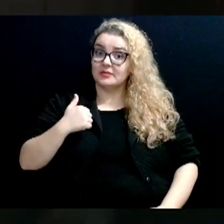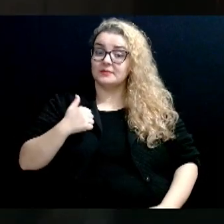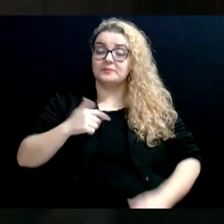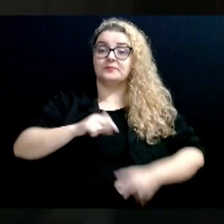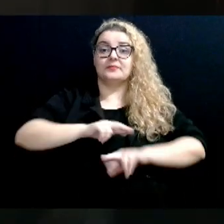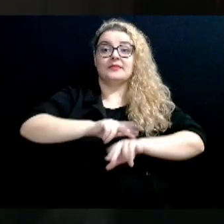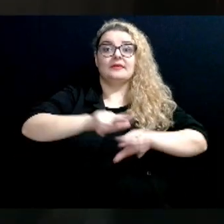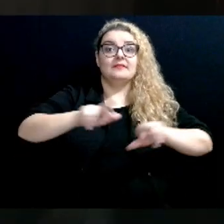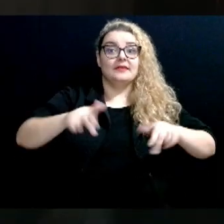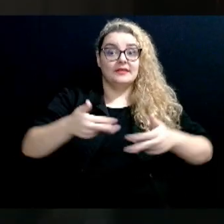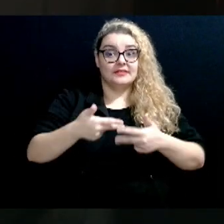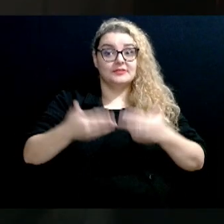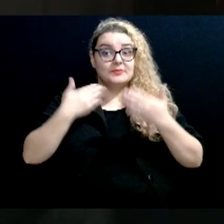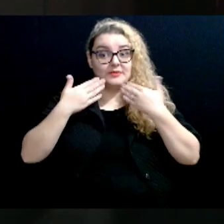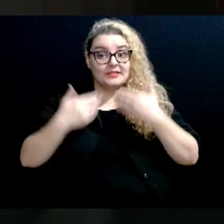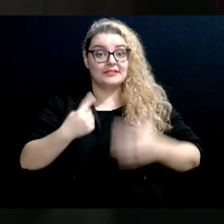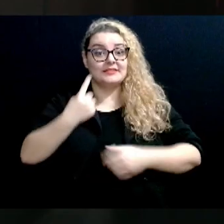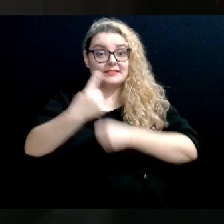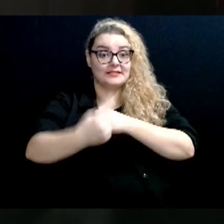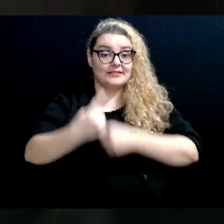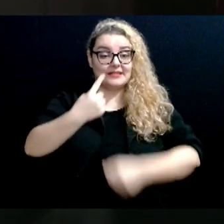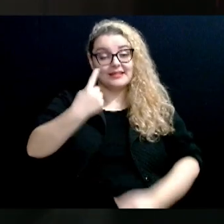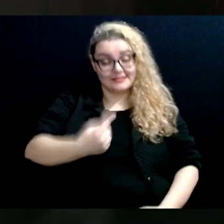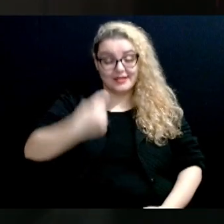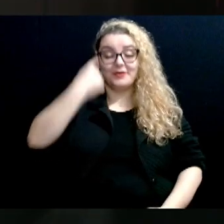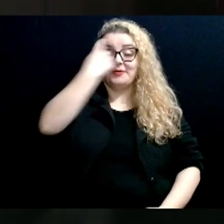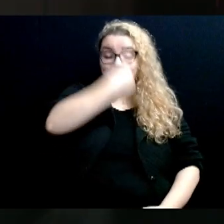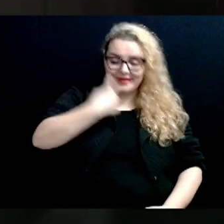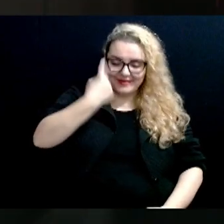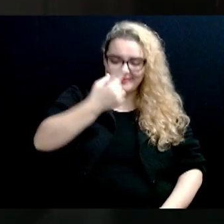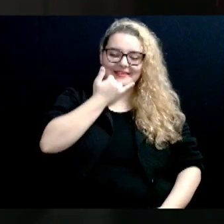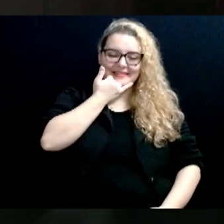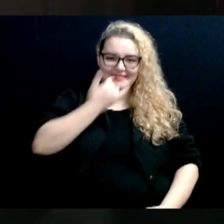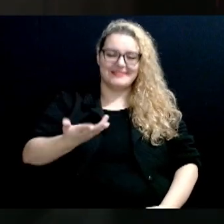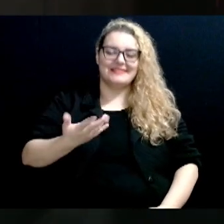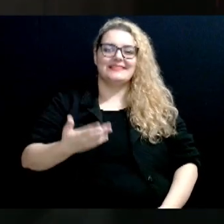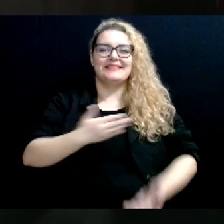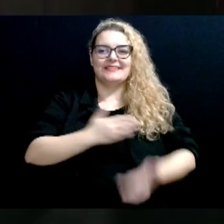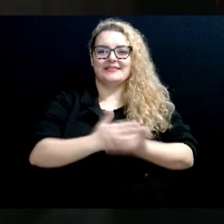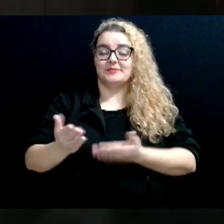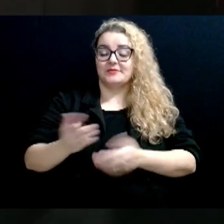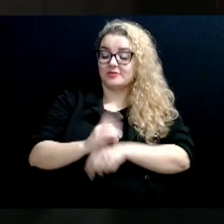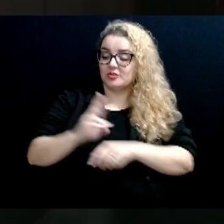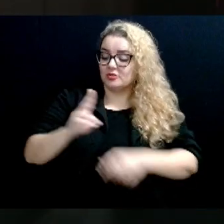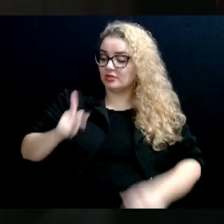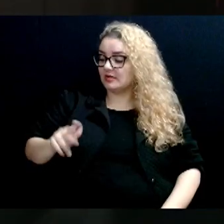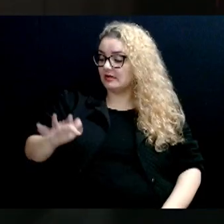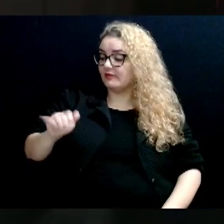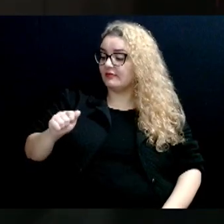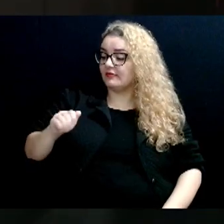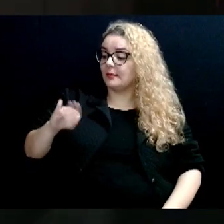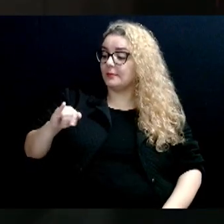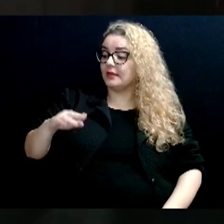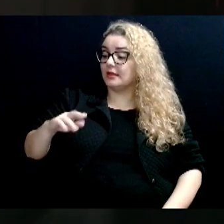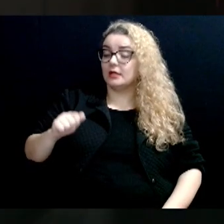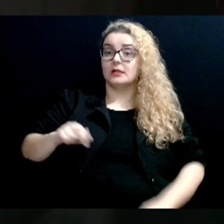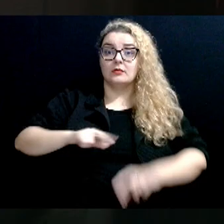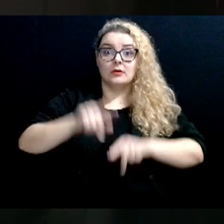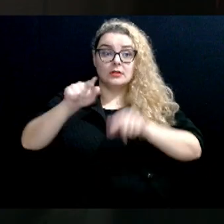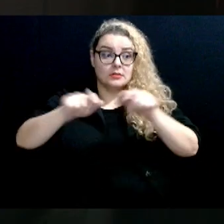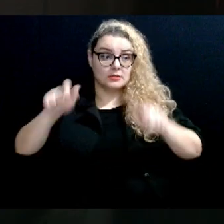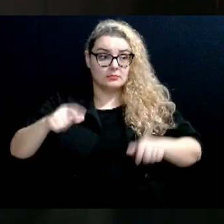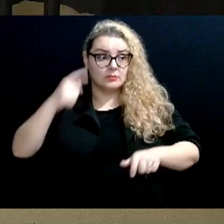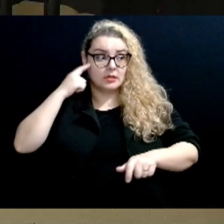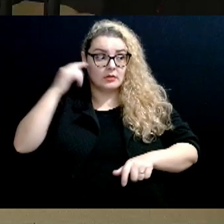nessa 1 hora, você pode participar com a gente começa então com a doutora Fabiana, porque muita gente imagina a memória como um arquivo dentro do